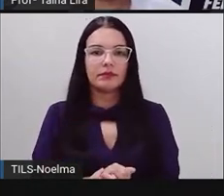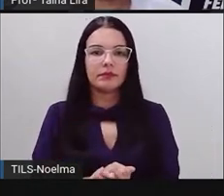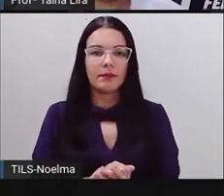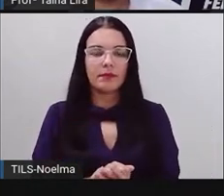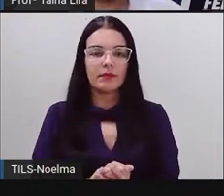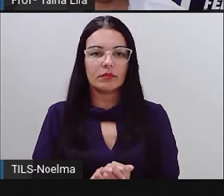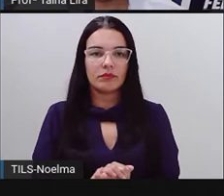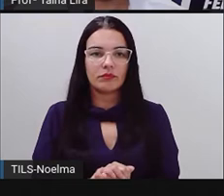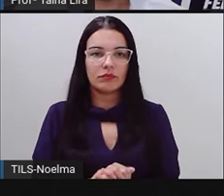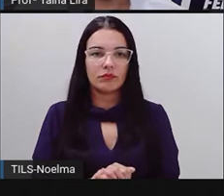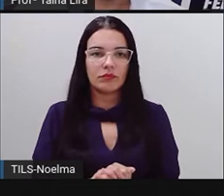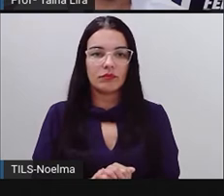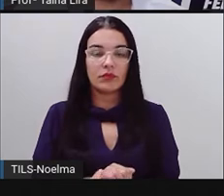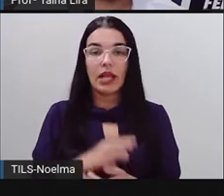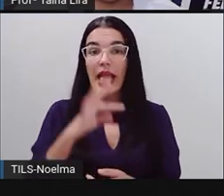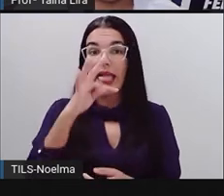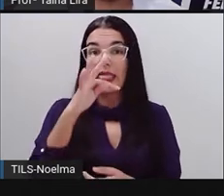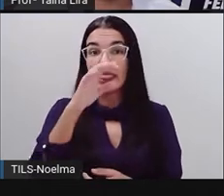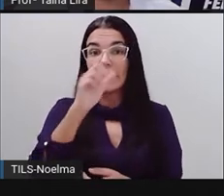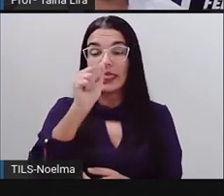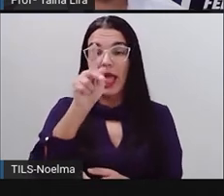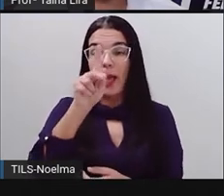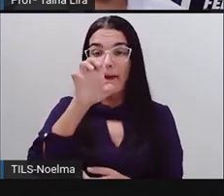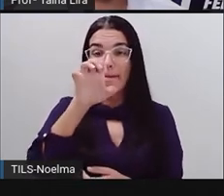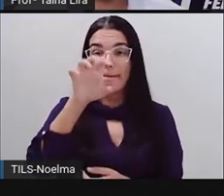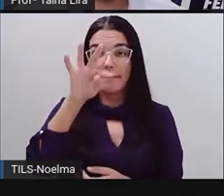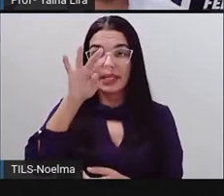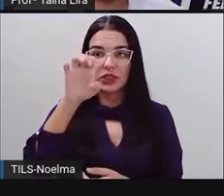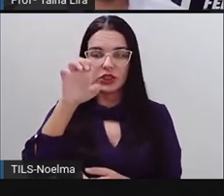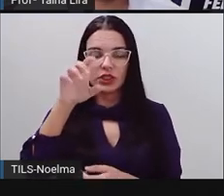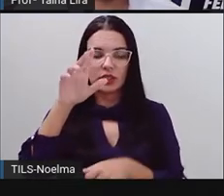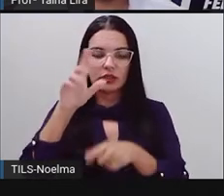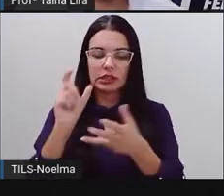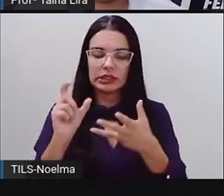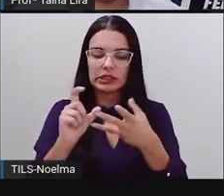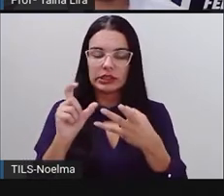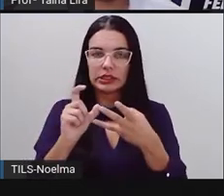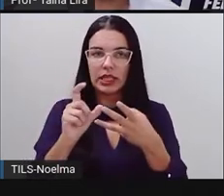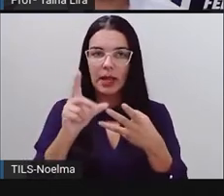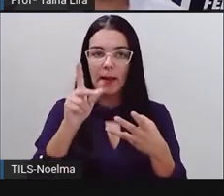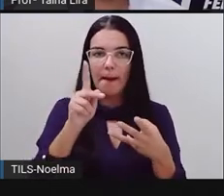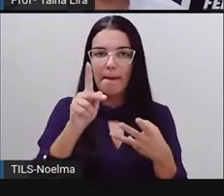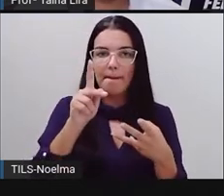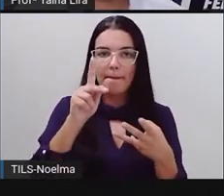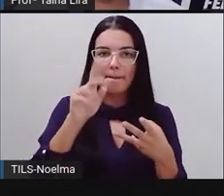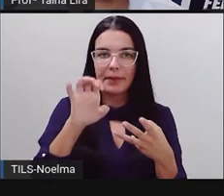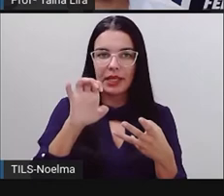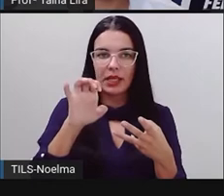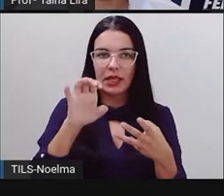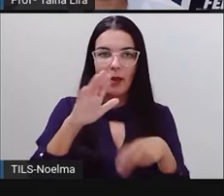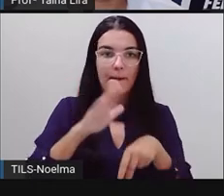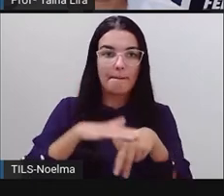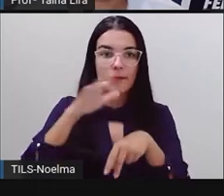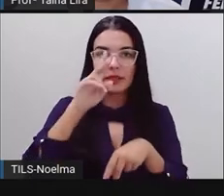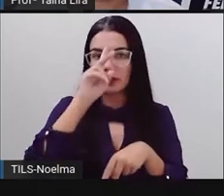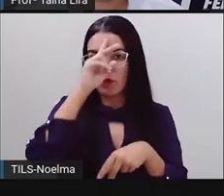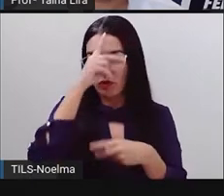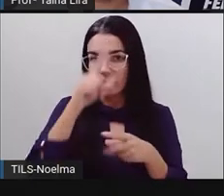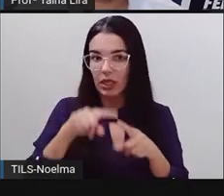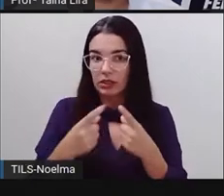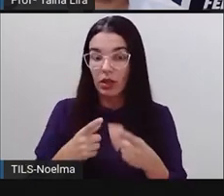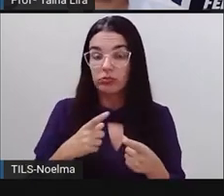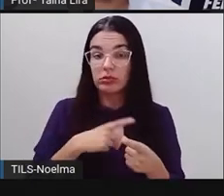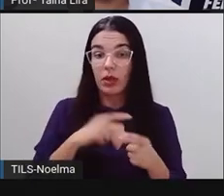ó tapete tapete é a sílaba mais forte é a sílaba P né tapete então